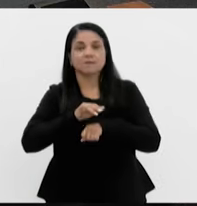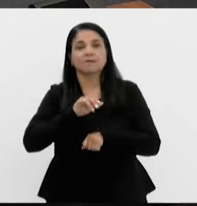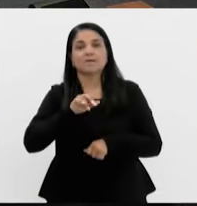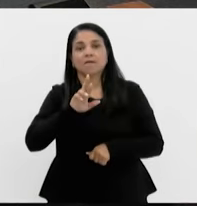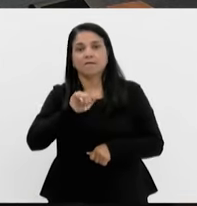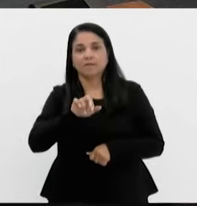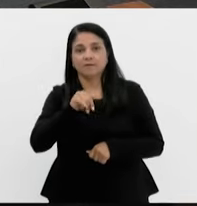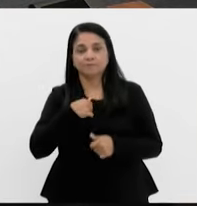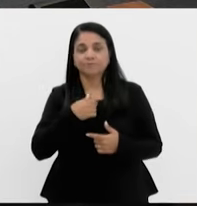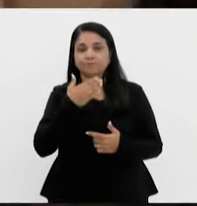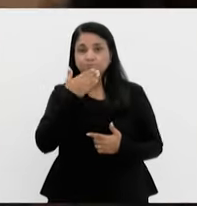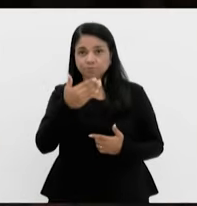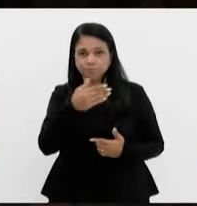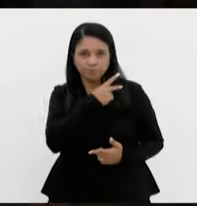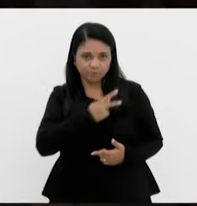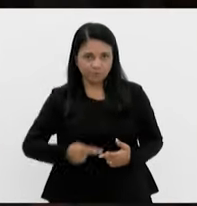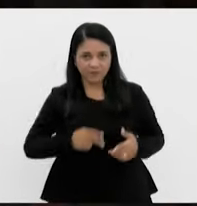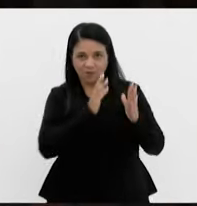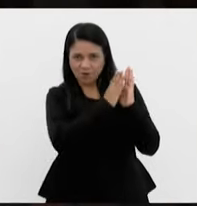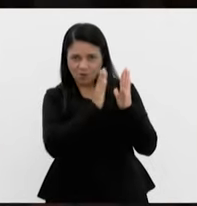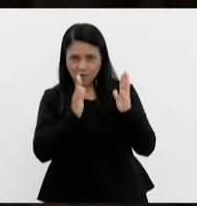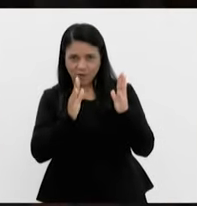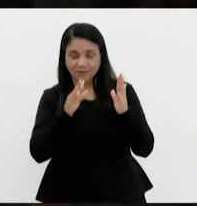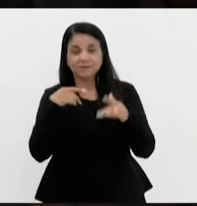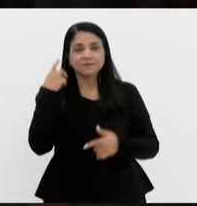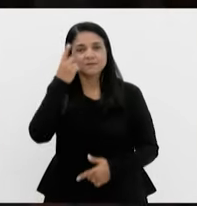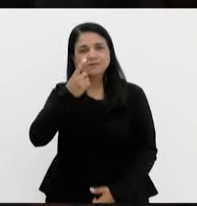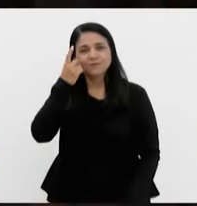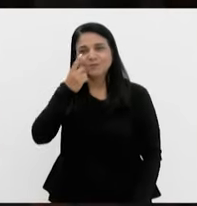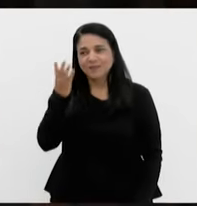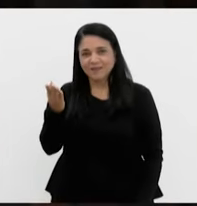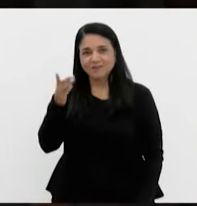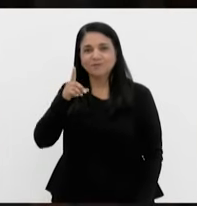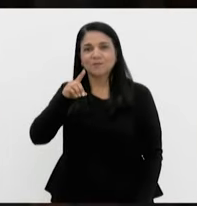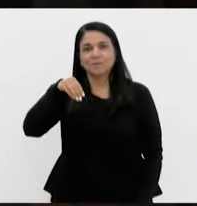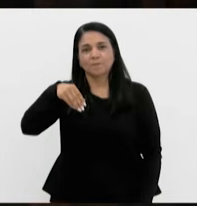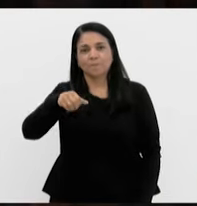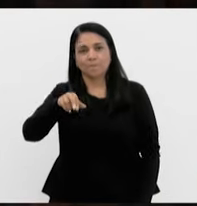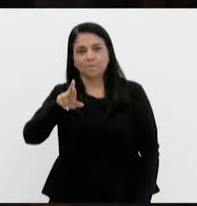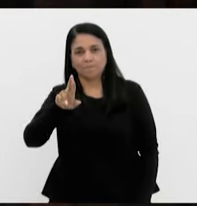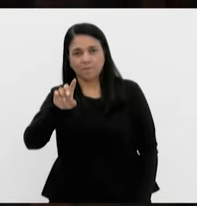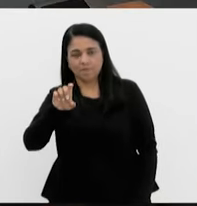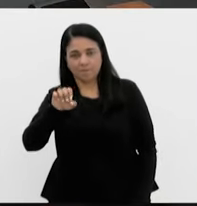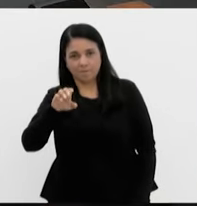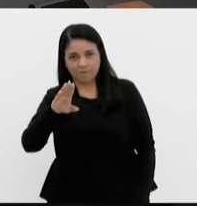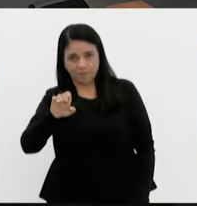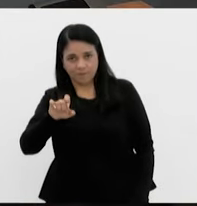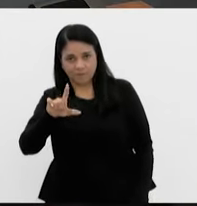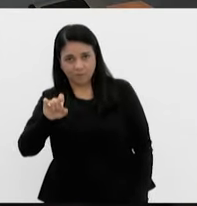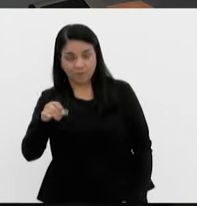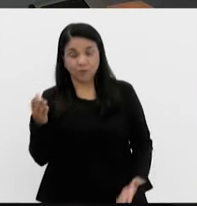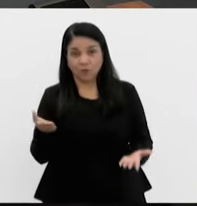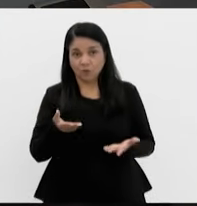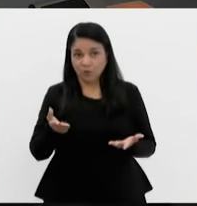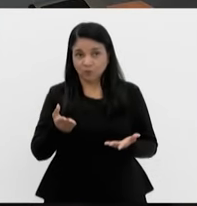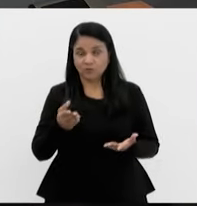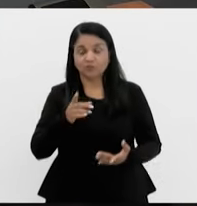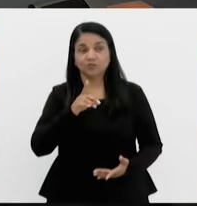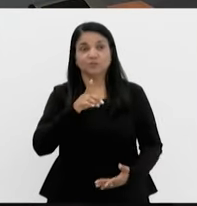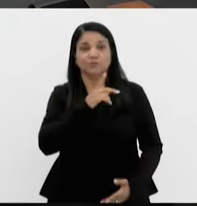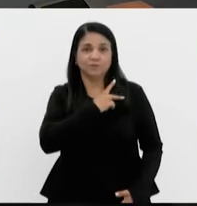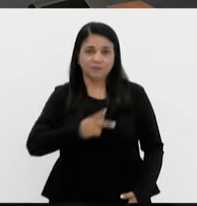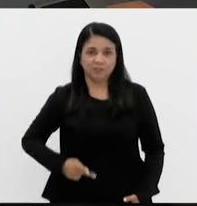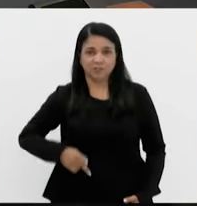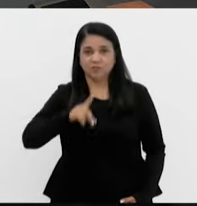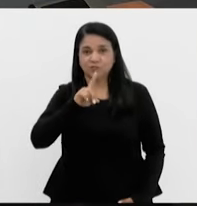ordem pela ordem nosso n Deputado Marcelo Dino senhor presidente hoje é dia 29 né